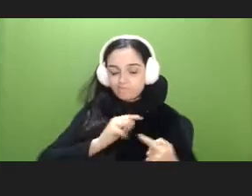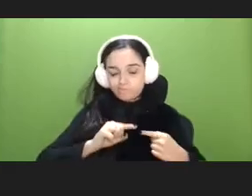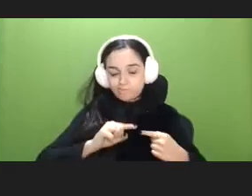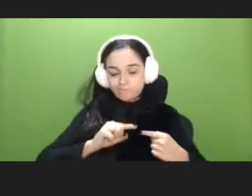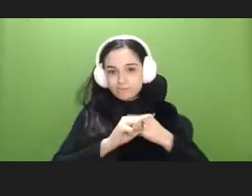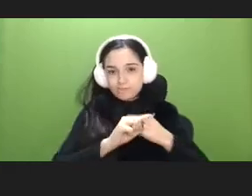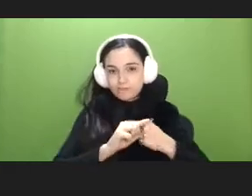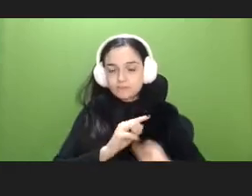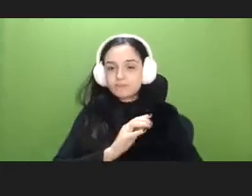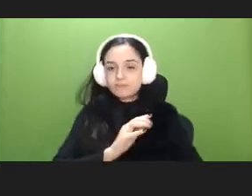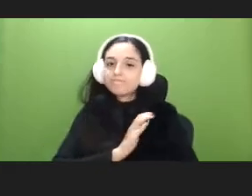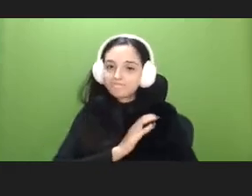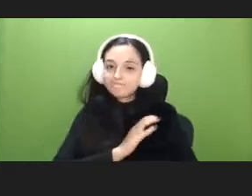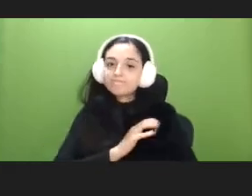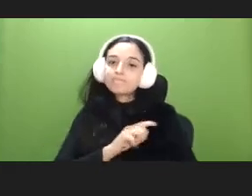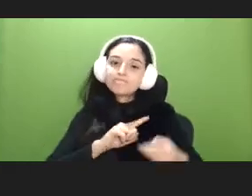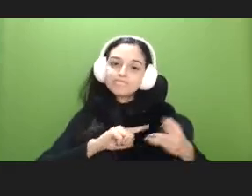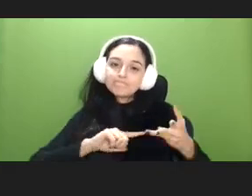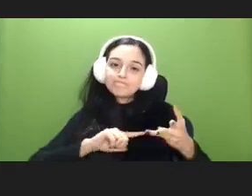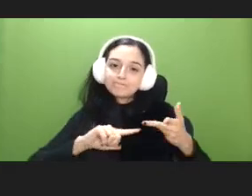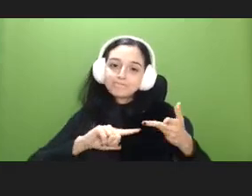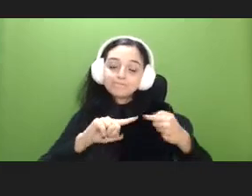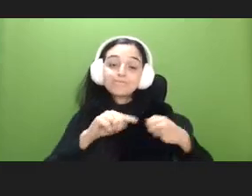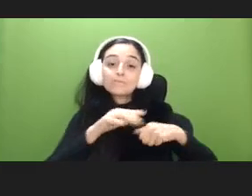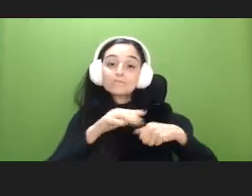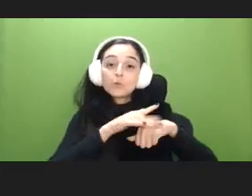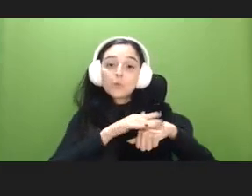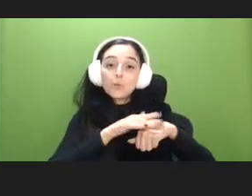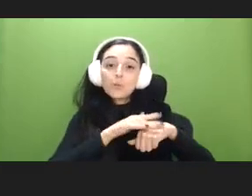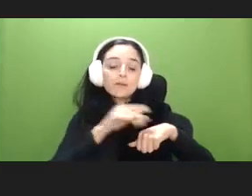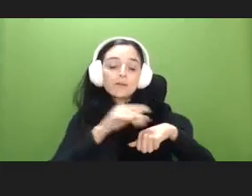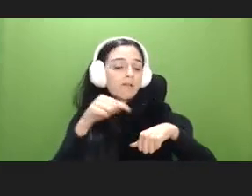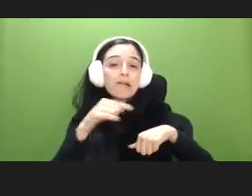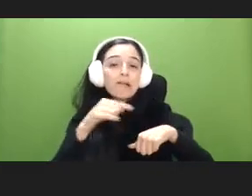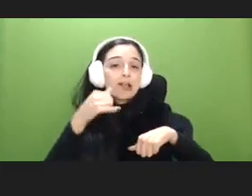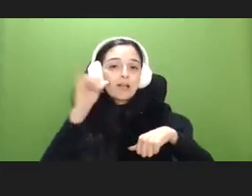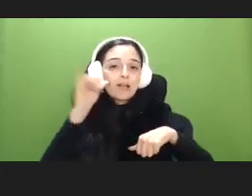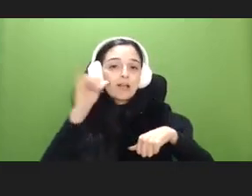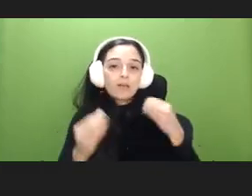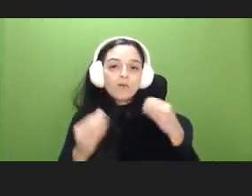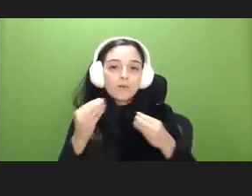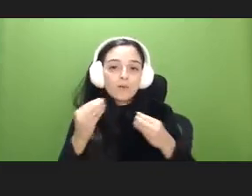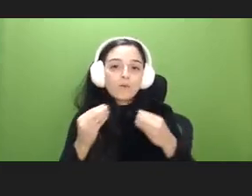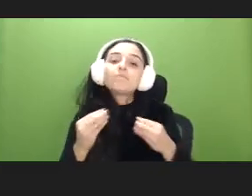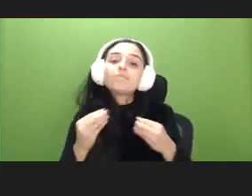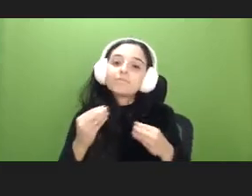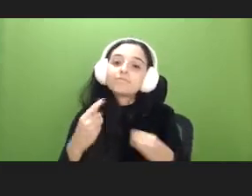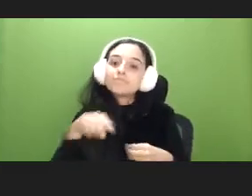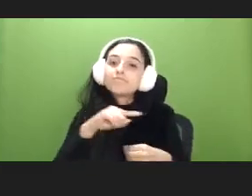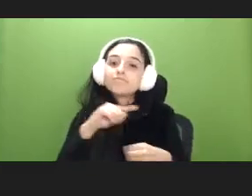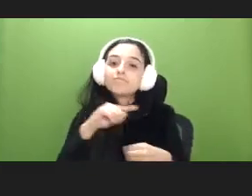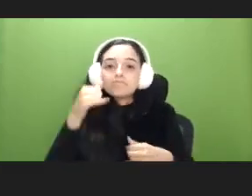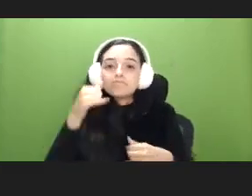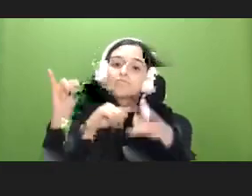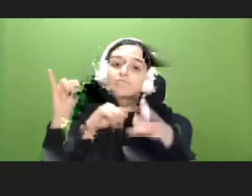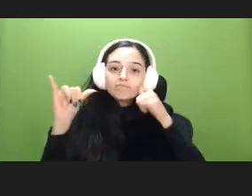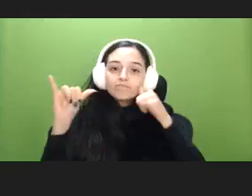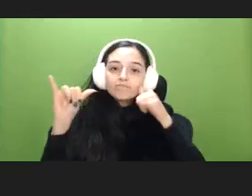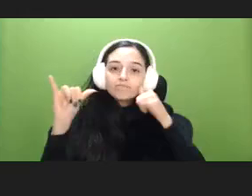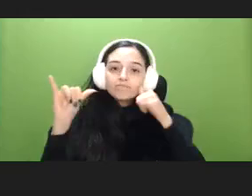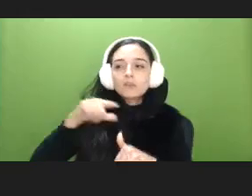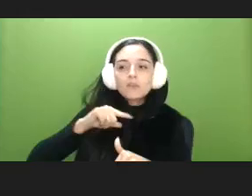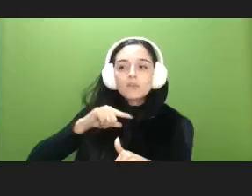dessas doenças são comuns. E quando a gente toma essas medidas, a gente consegue ter uma vida bastante